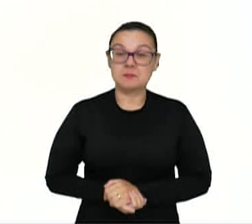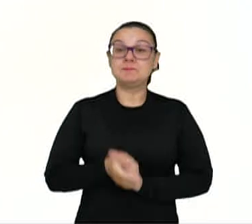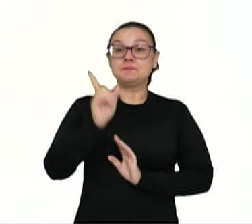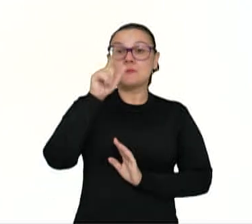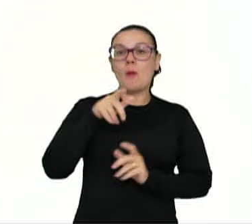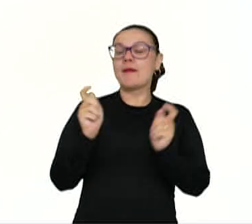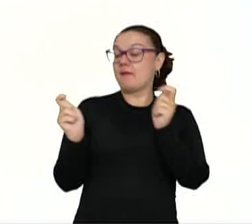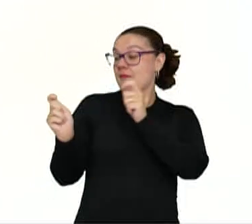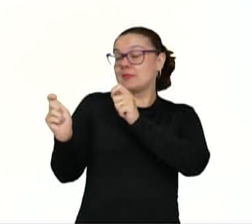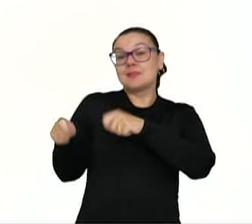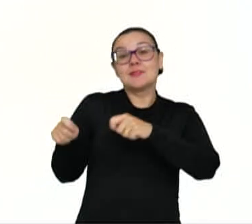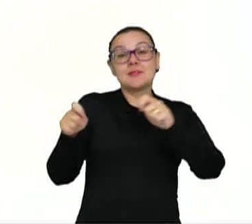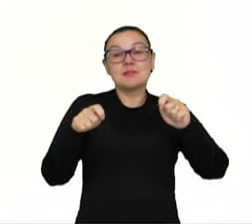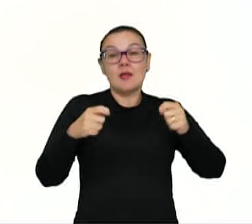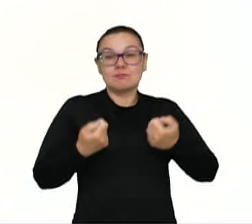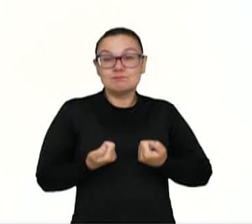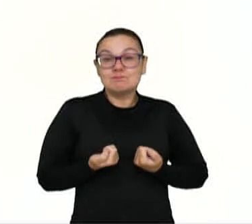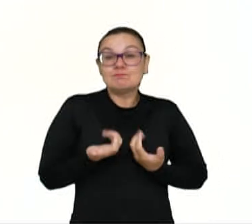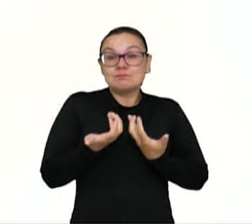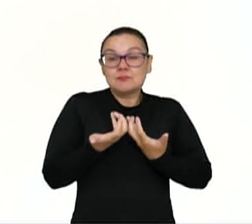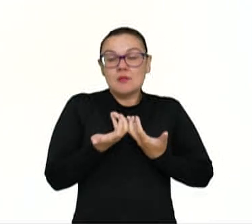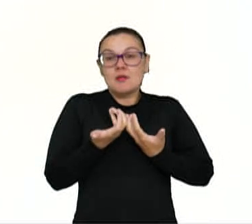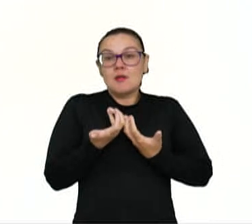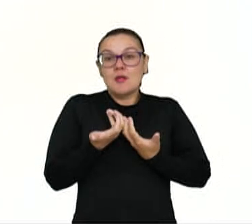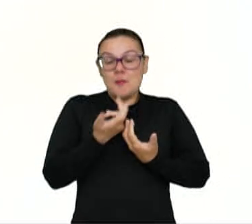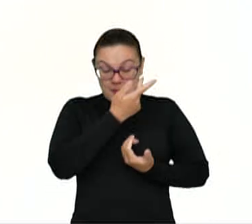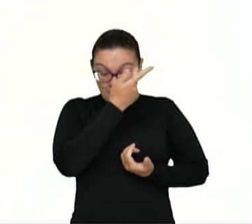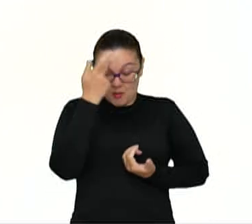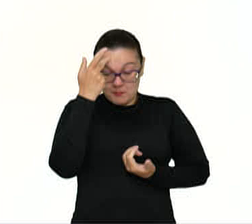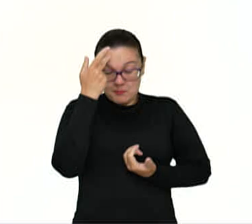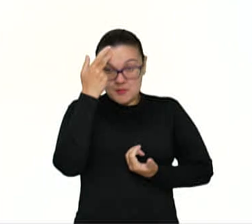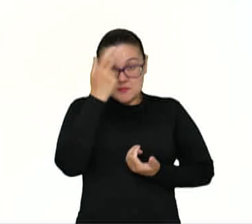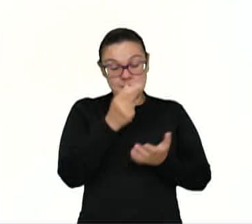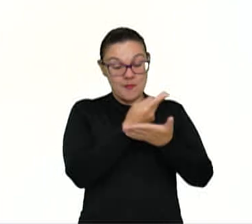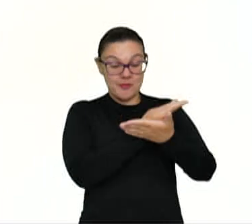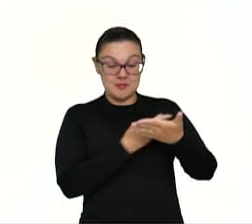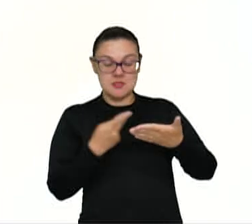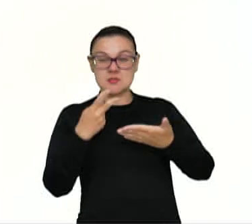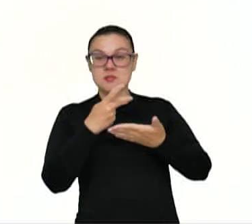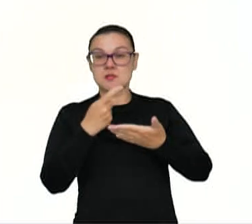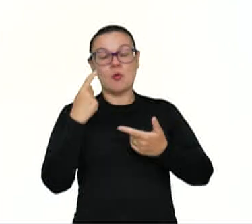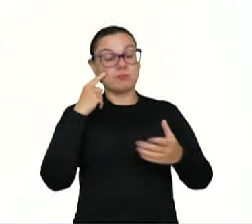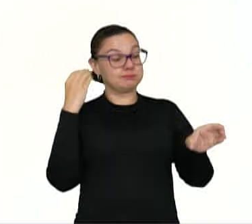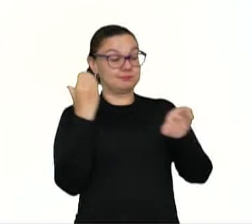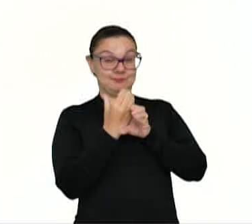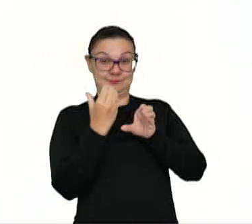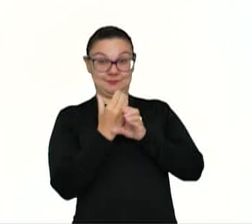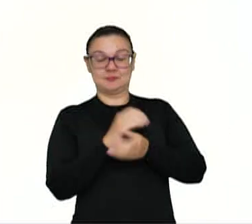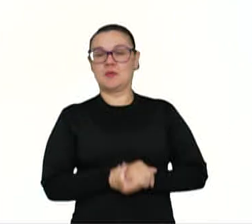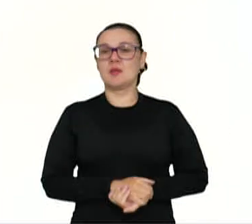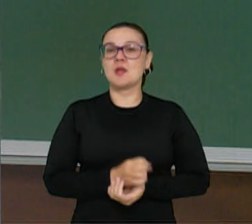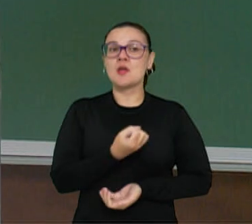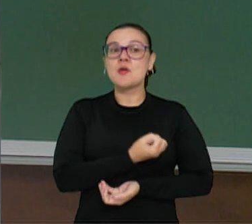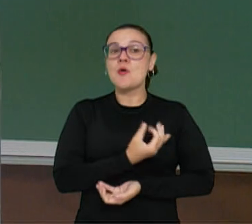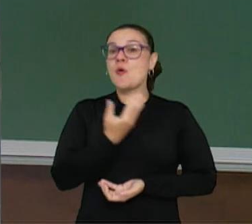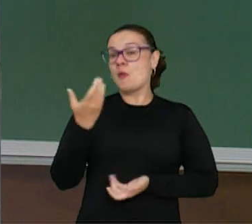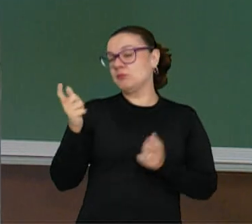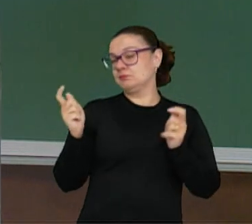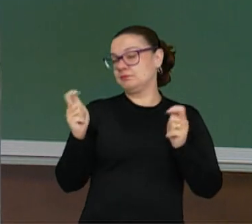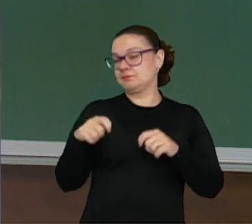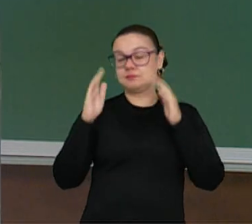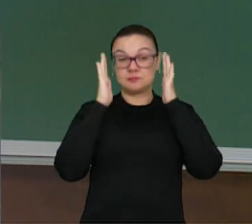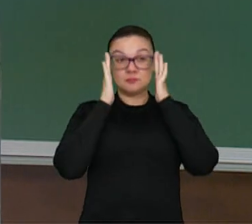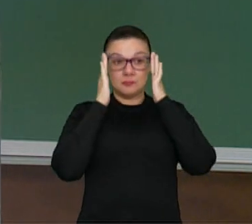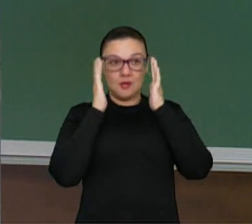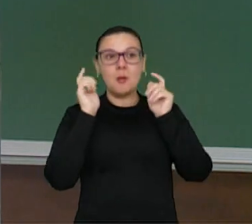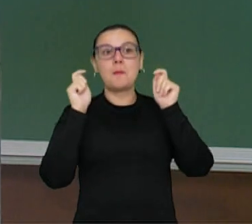são possibilidades de expressão escolhidas pelo emissor de acordo com a intenção comunicativa. Quais que elas podem ser? Elas